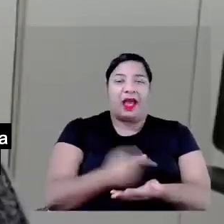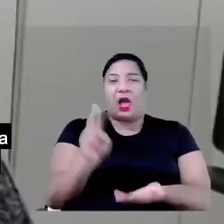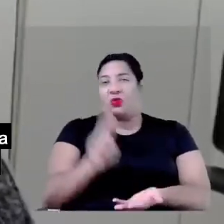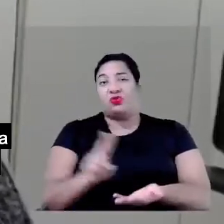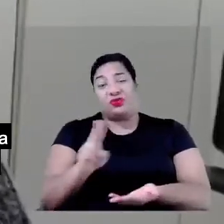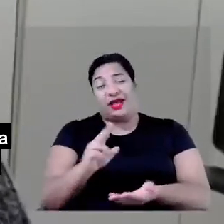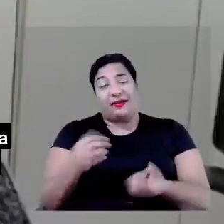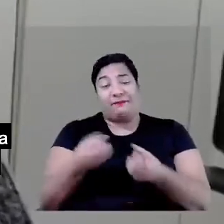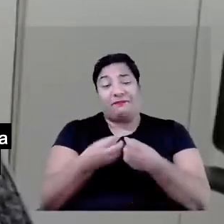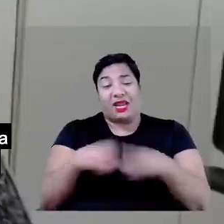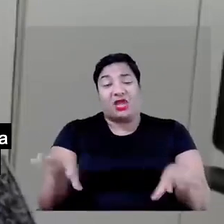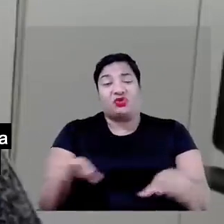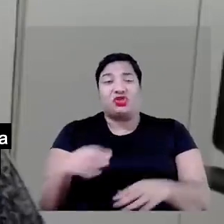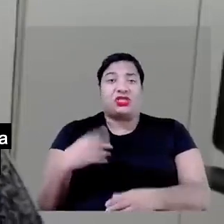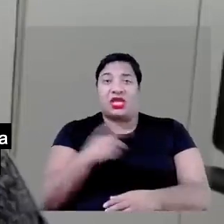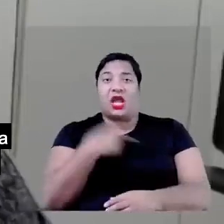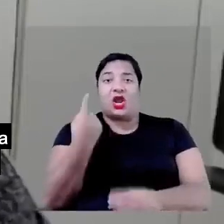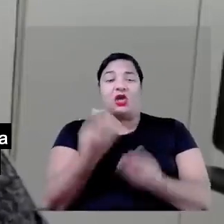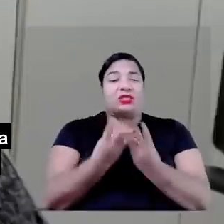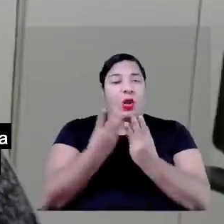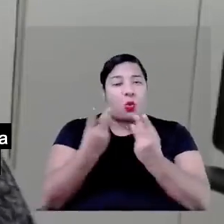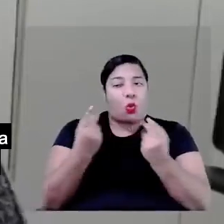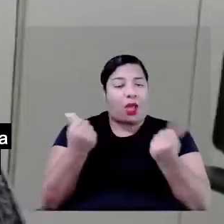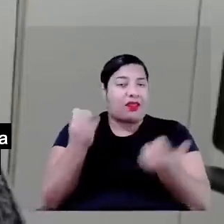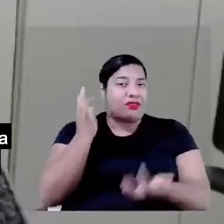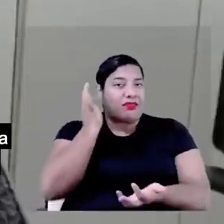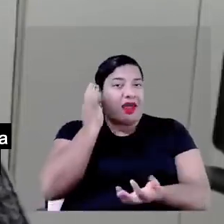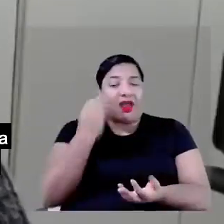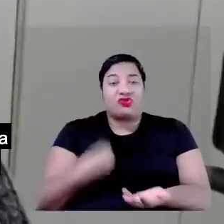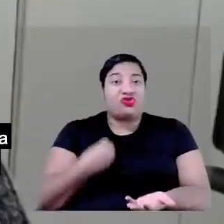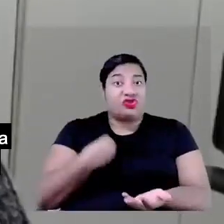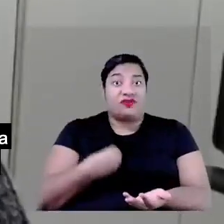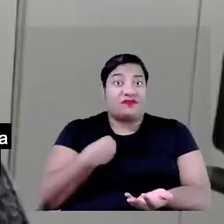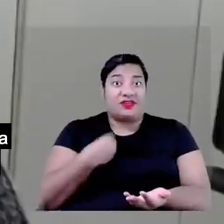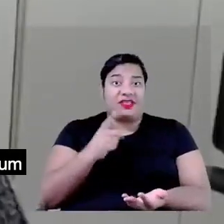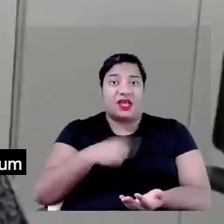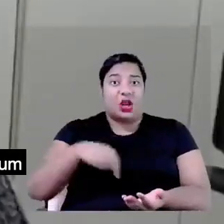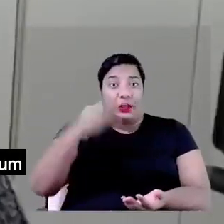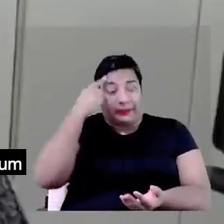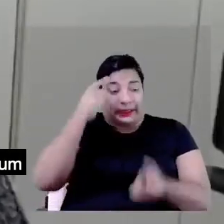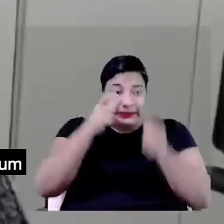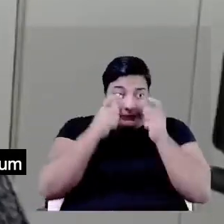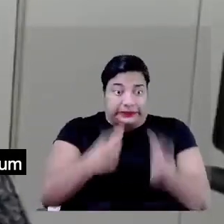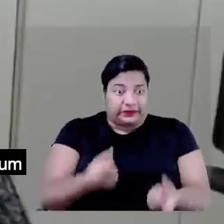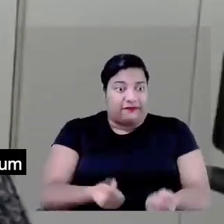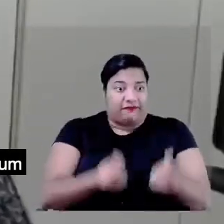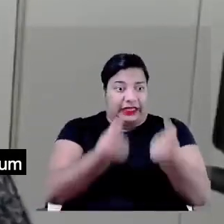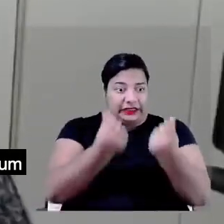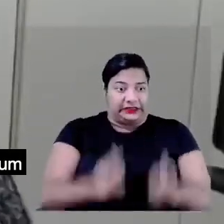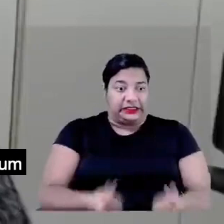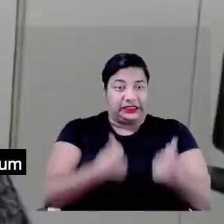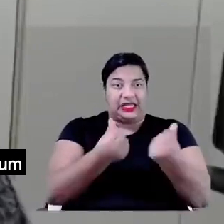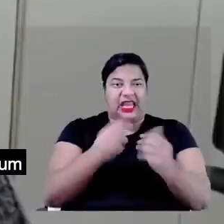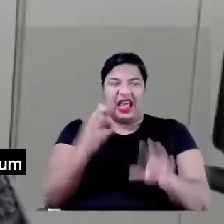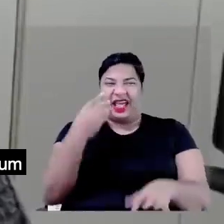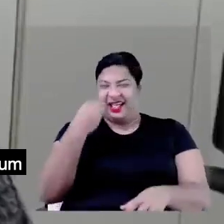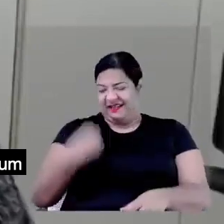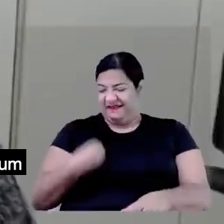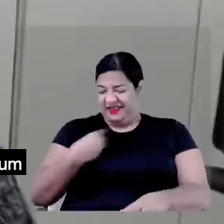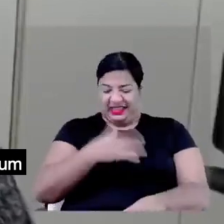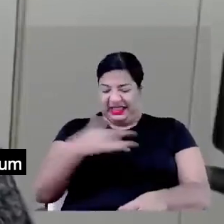qualidade de vida e a gente acaba priorizando a questão material, financeira, em detrimento da nossa própria qualidade de vida.